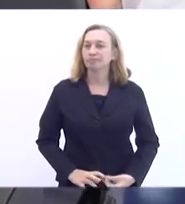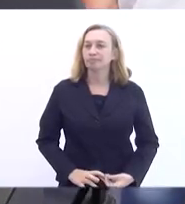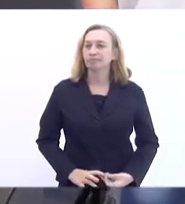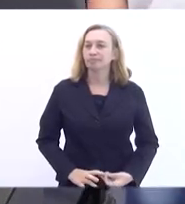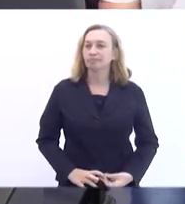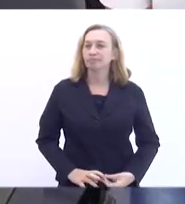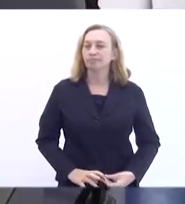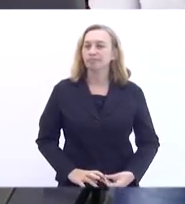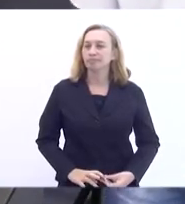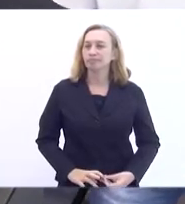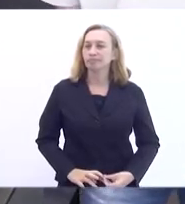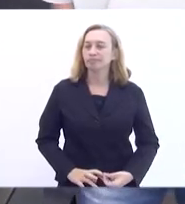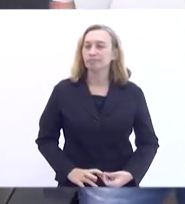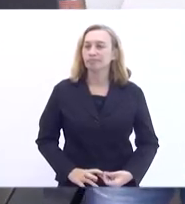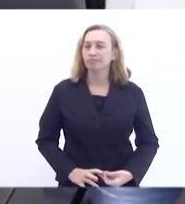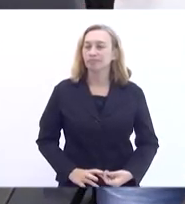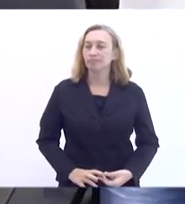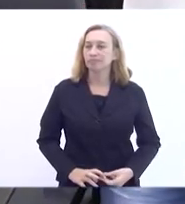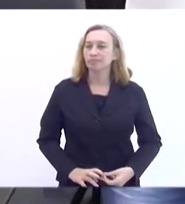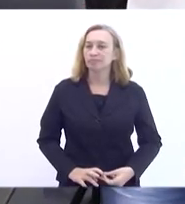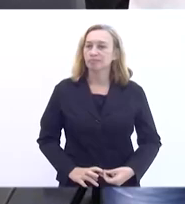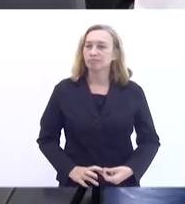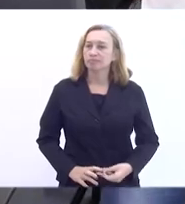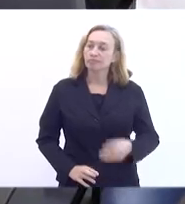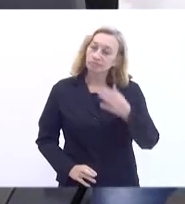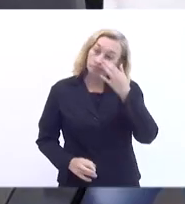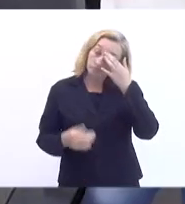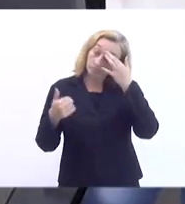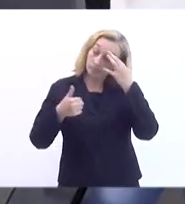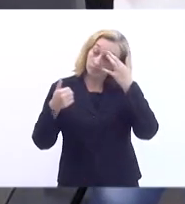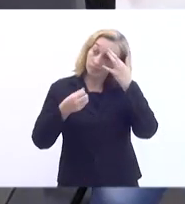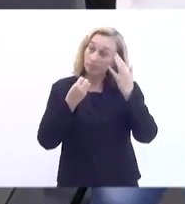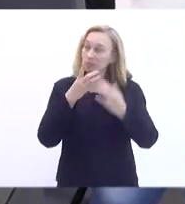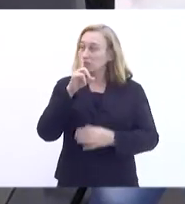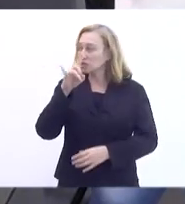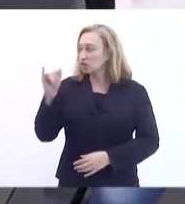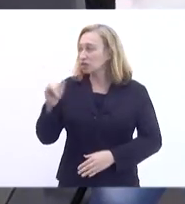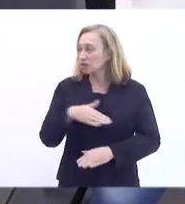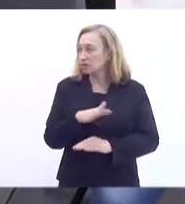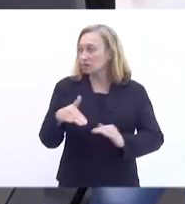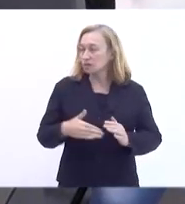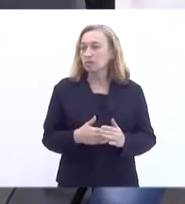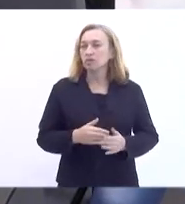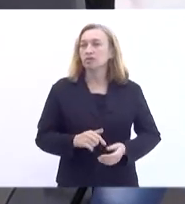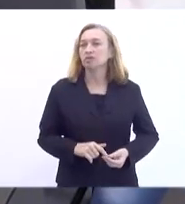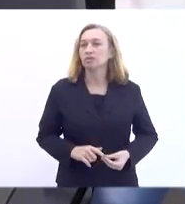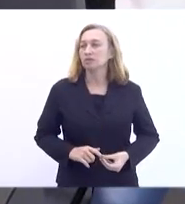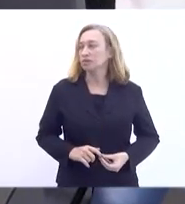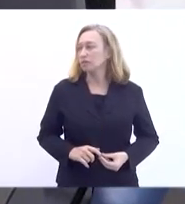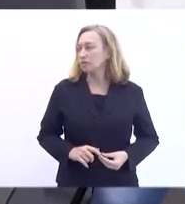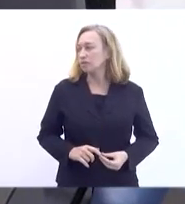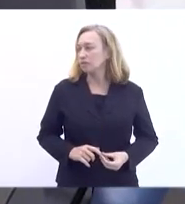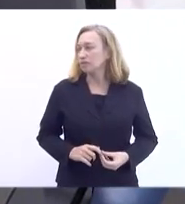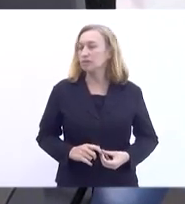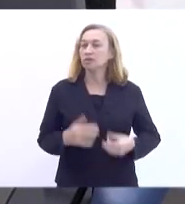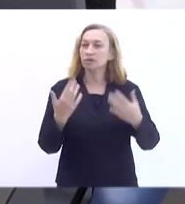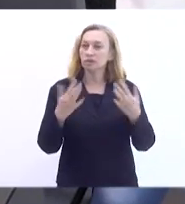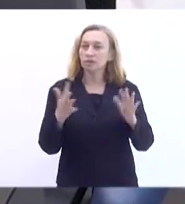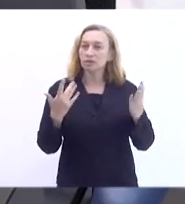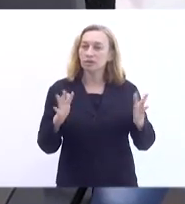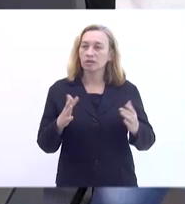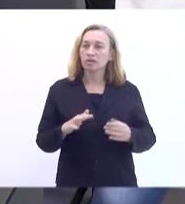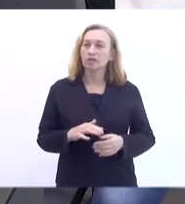desprovido aí de grande formalidade Bom primeiramente Bom dia a todos cumprimento a mesa